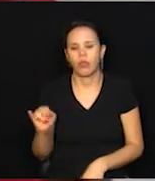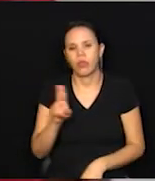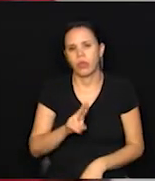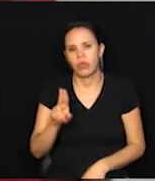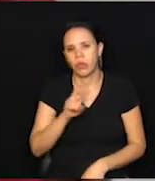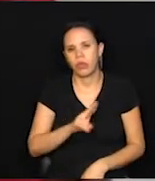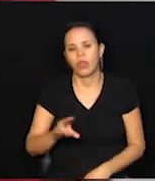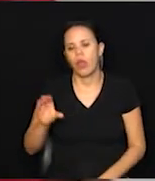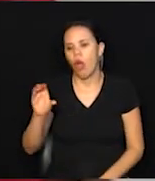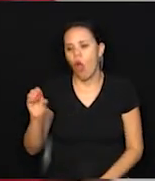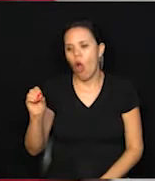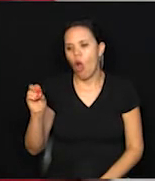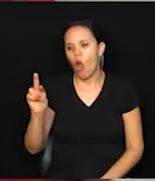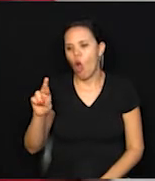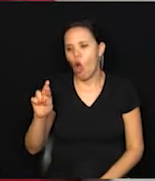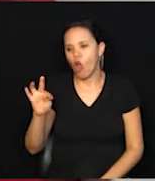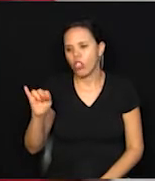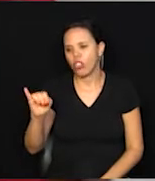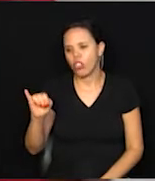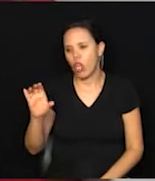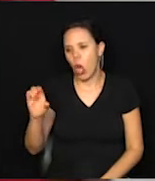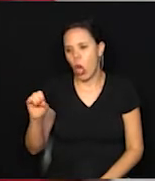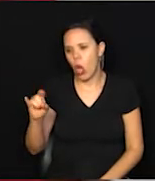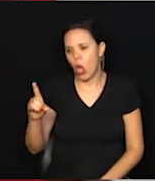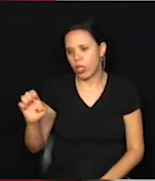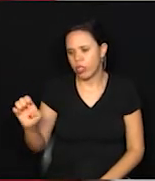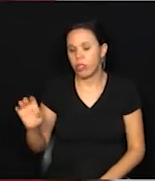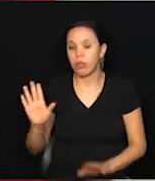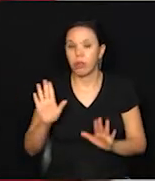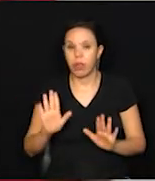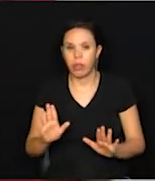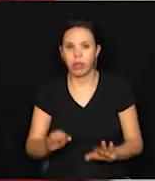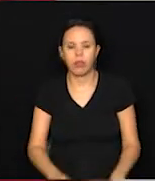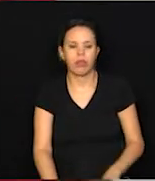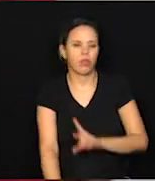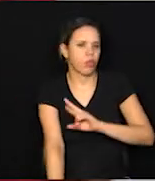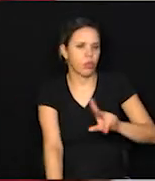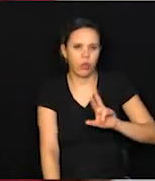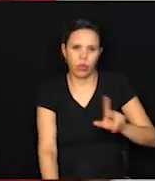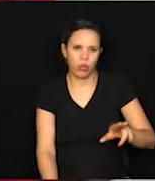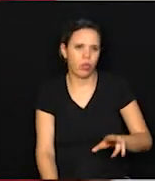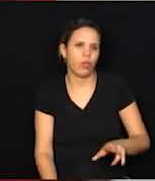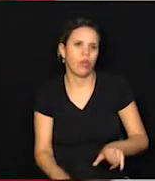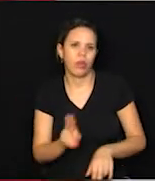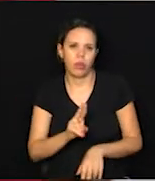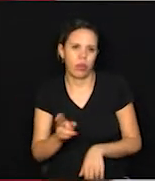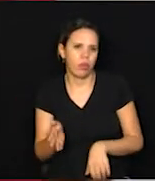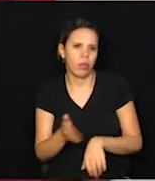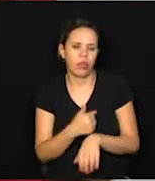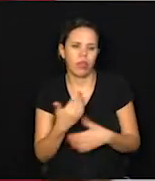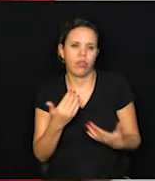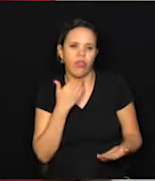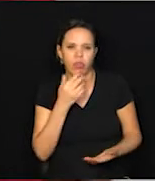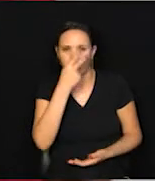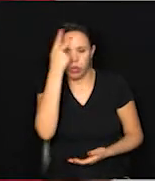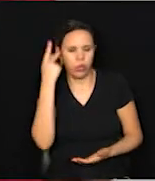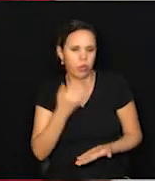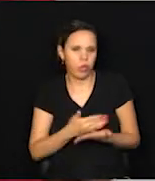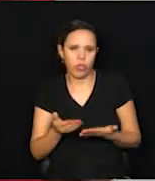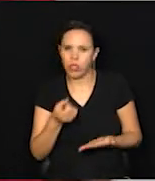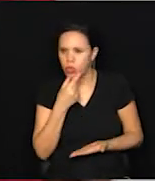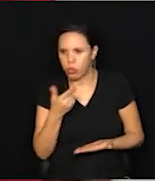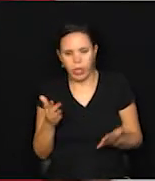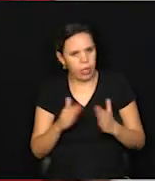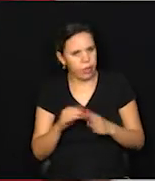do corticoide, porém, com uma ressalva, não é precoce esse uso. Então não adianta o pessoal começar a usar corticoide